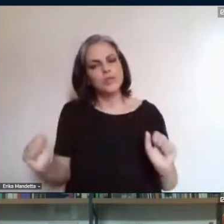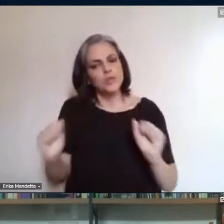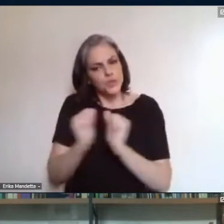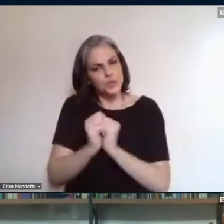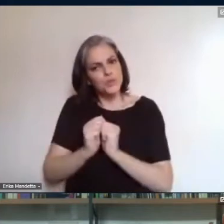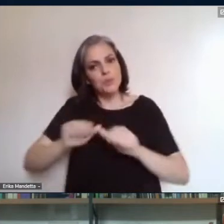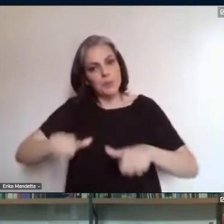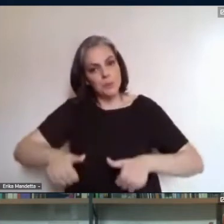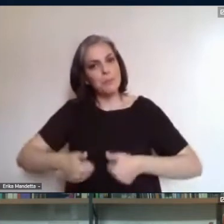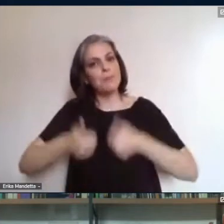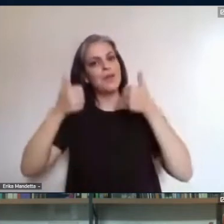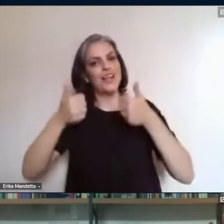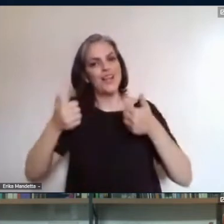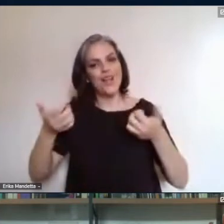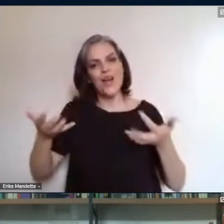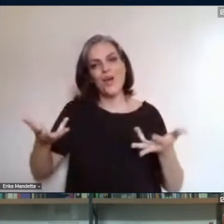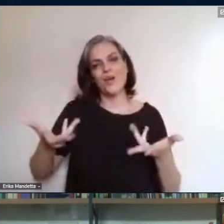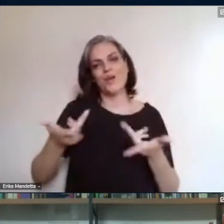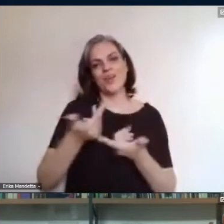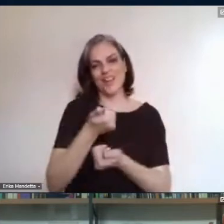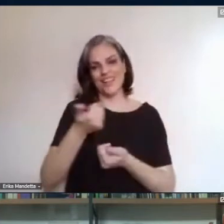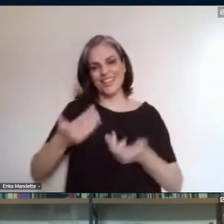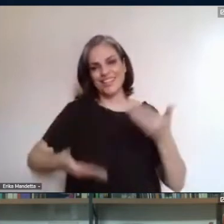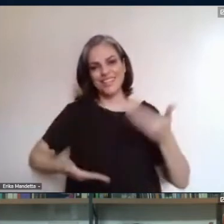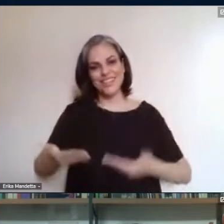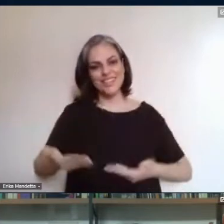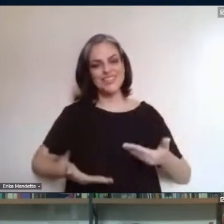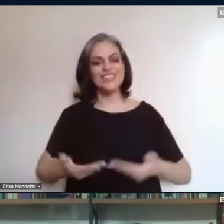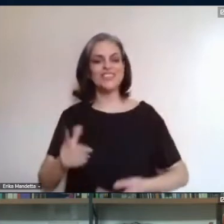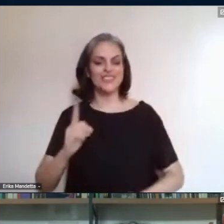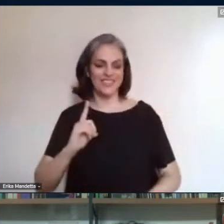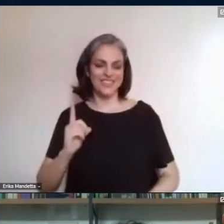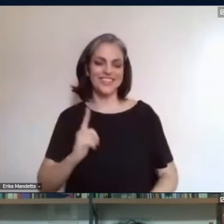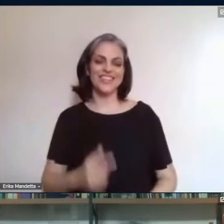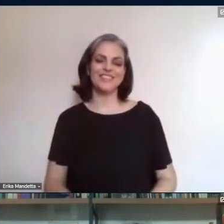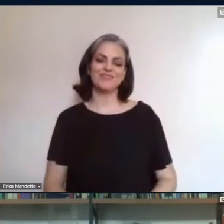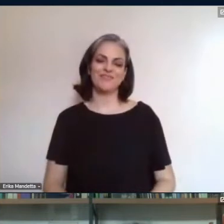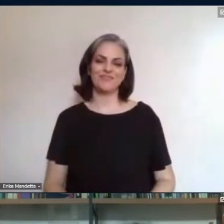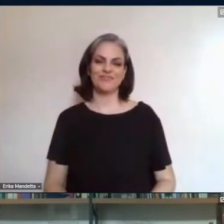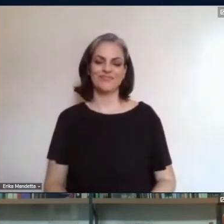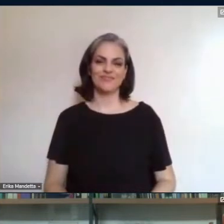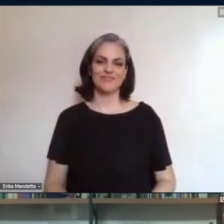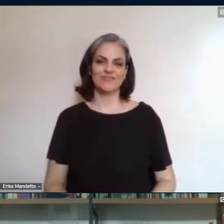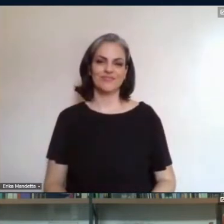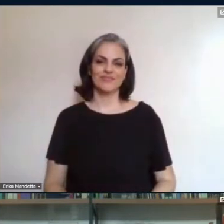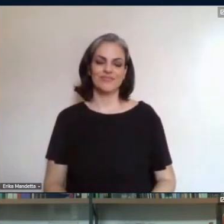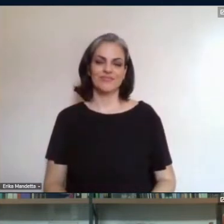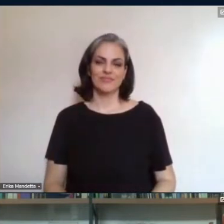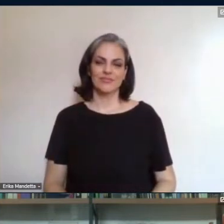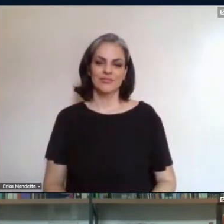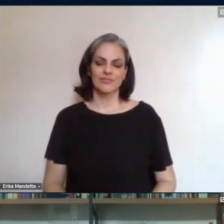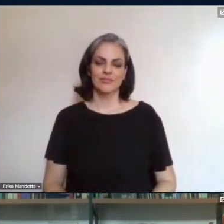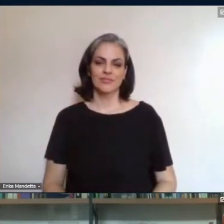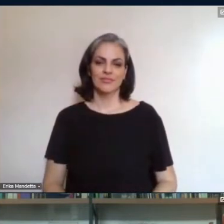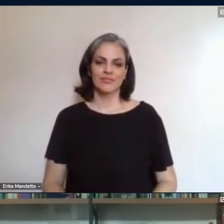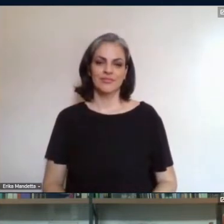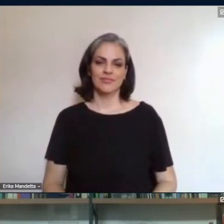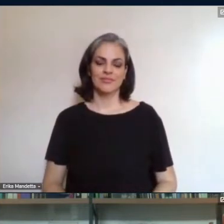a qualidade do serviço que a gente oferece ali, e acho que sempre na perspectiva também